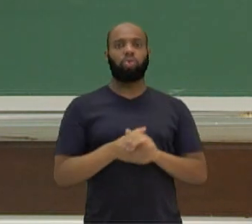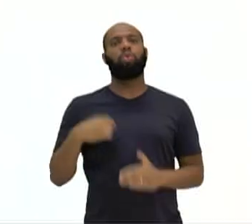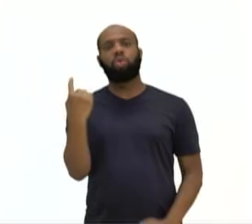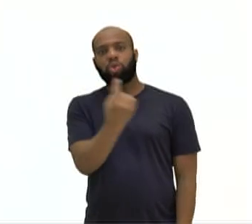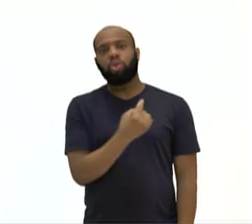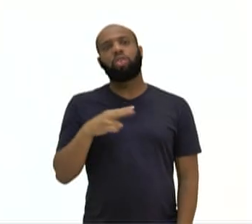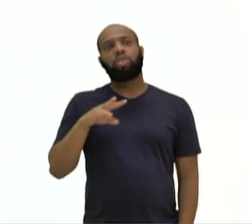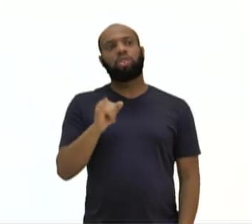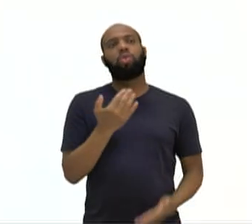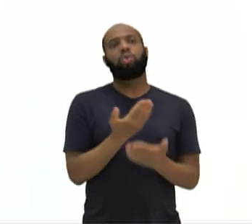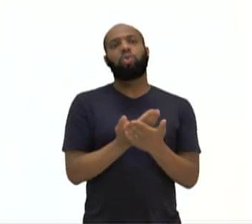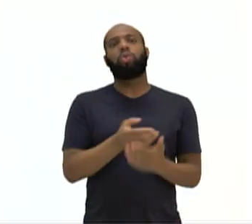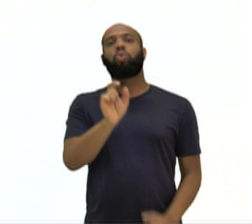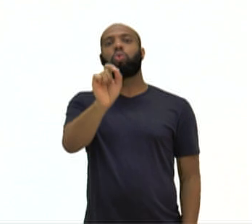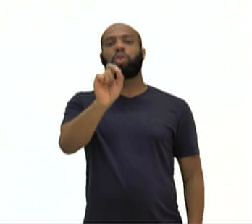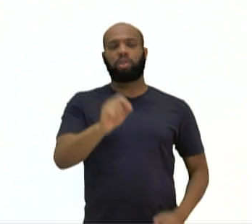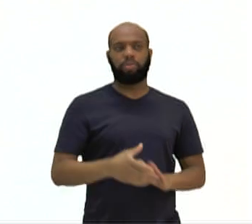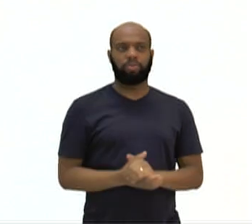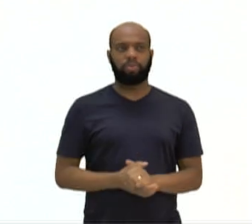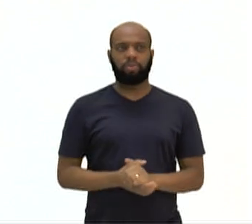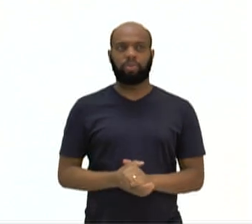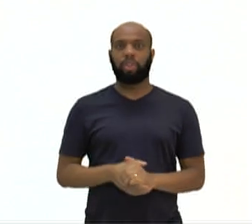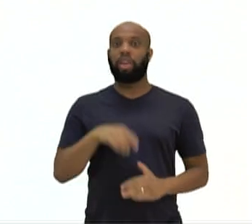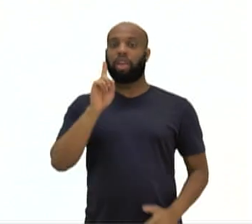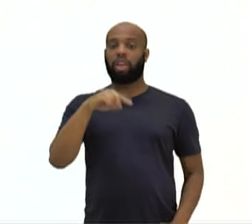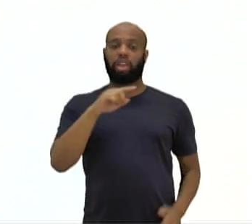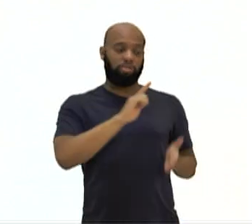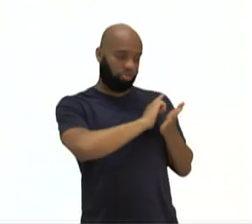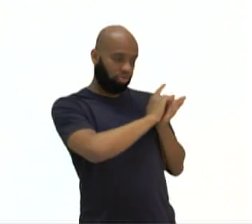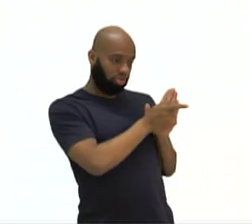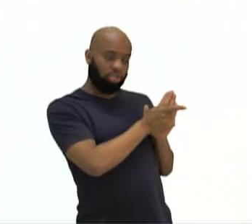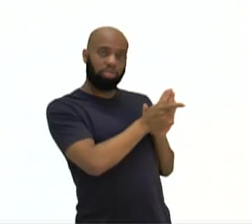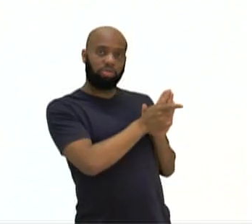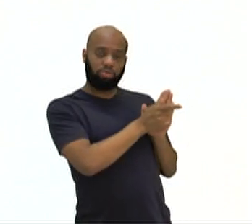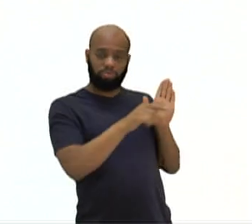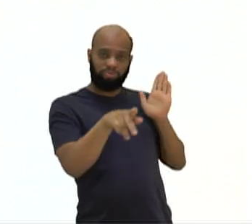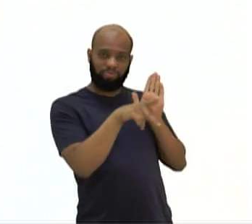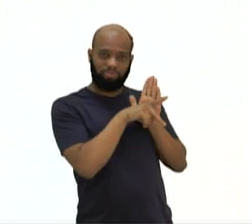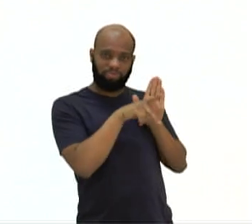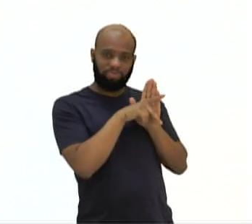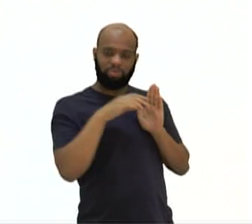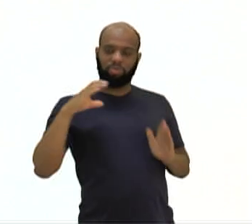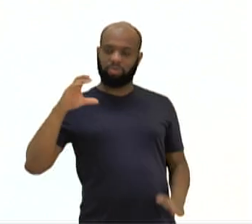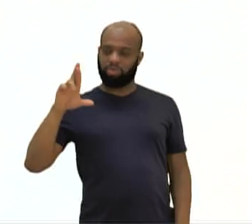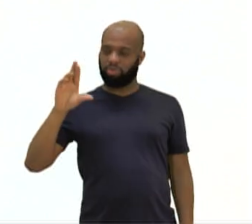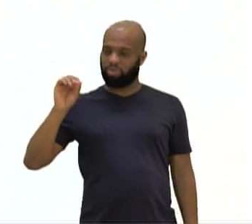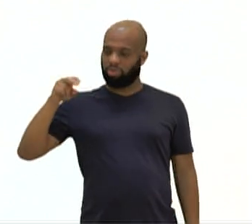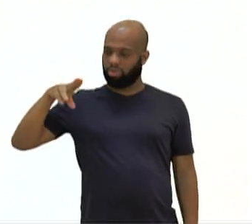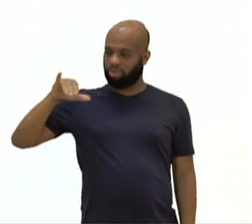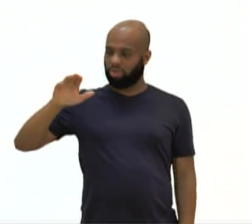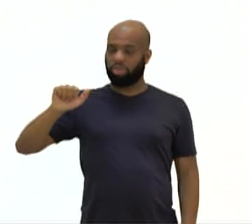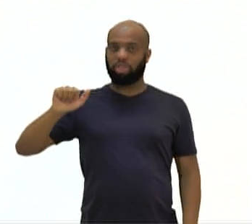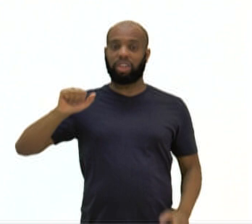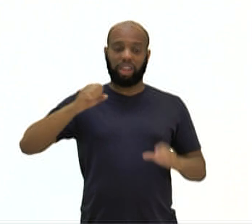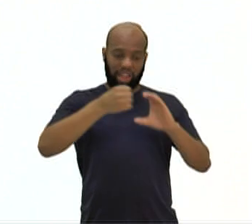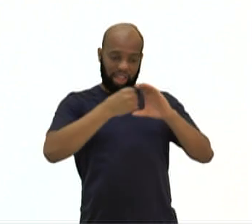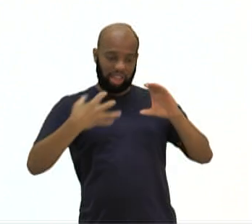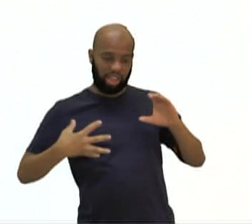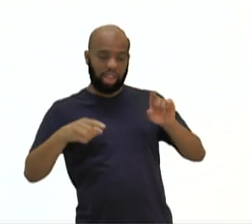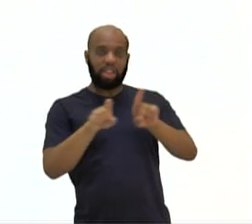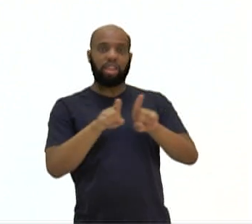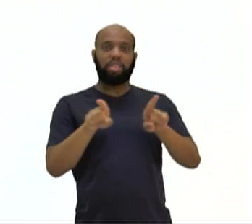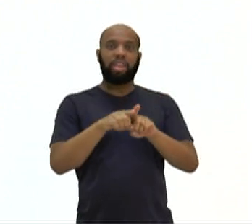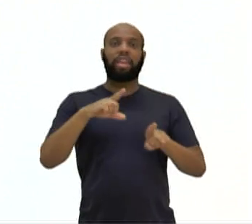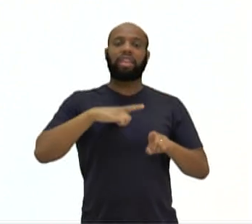vamos abordar são o gênero crônica, as características do gênero e também os